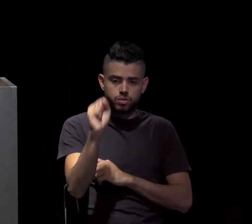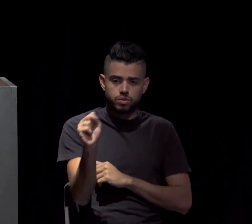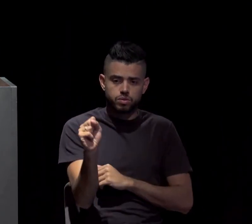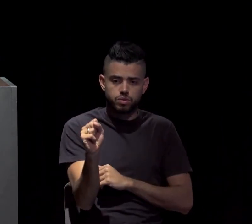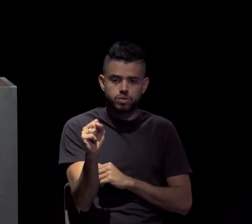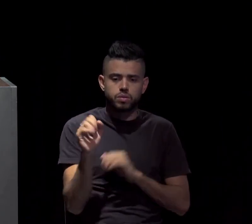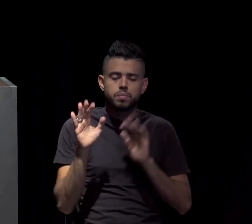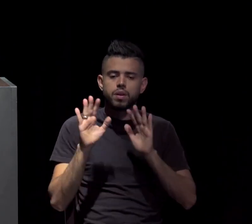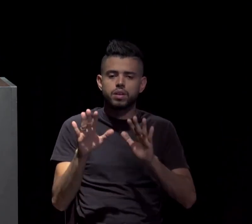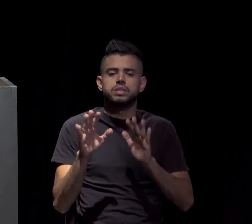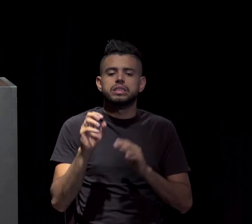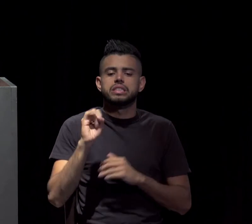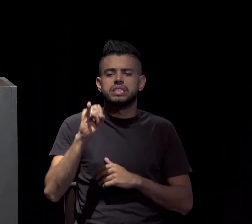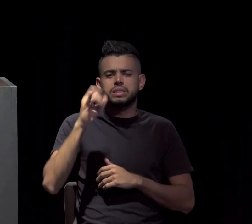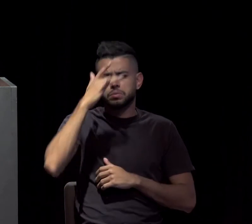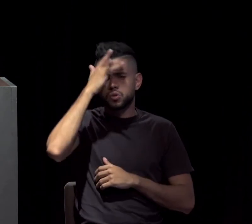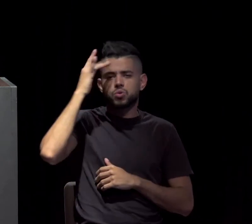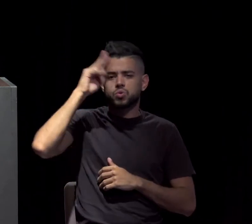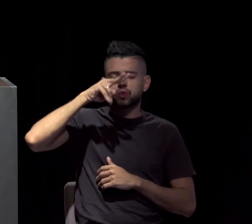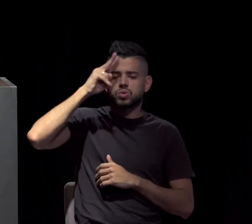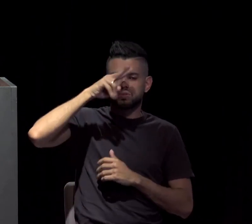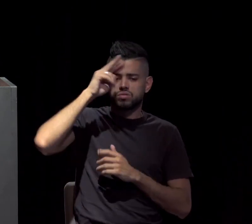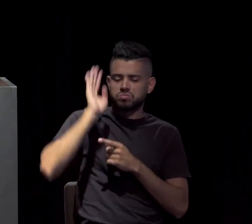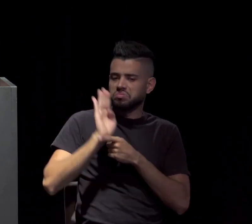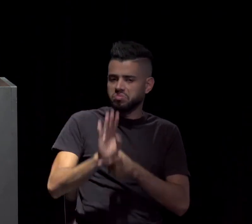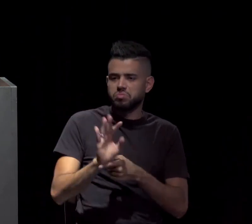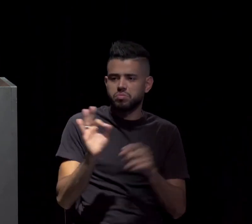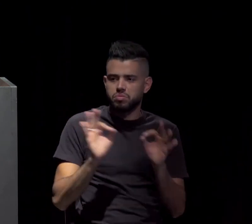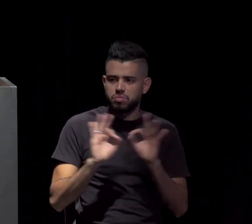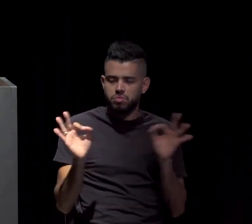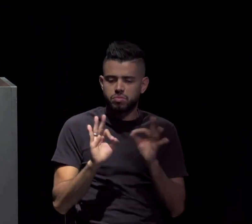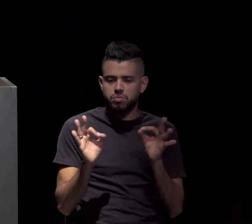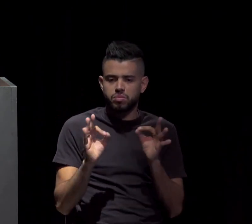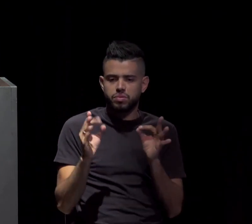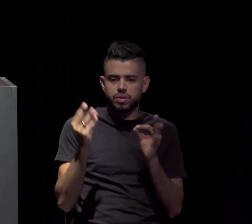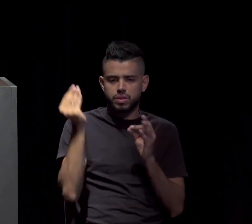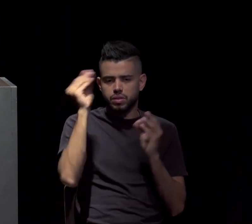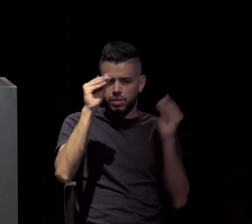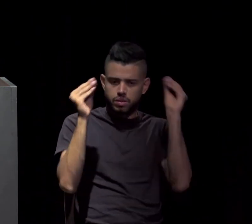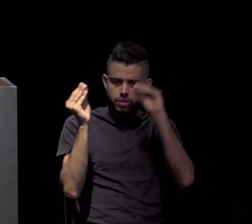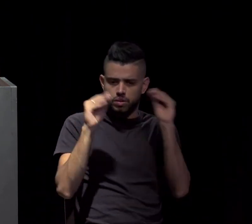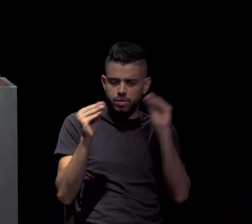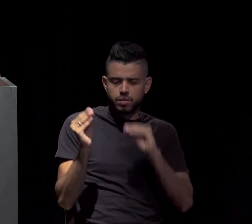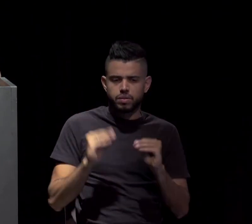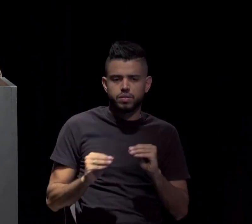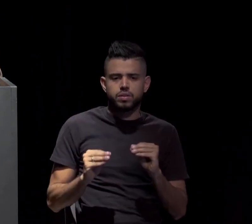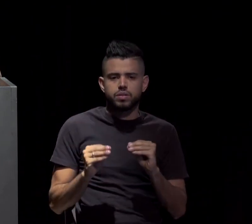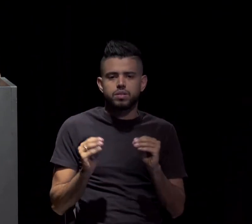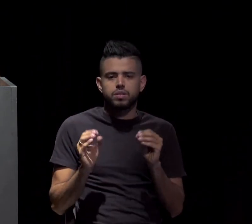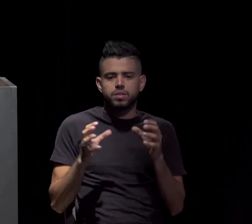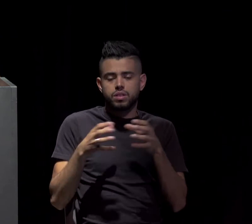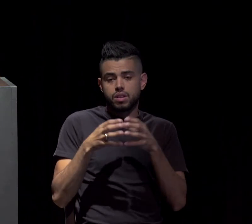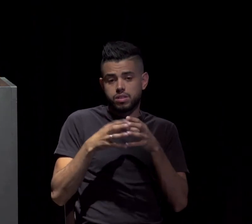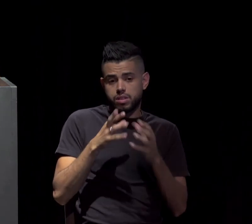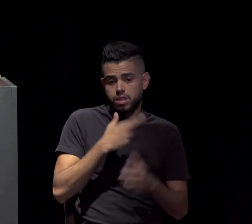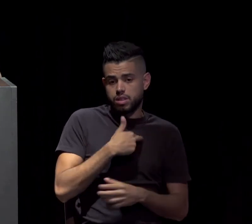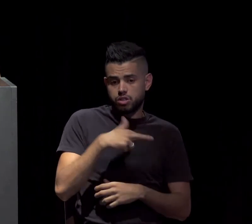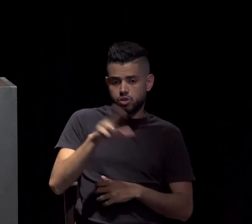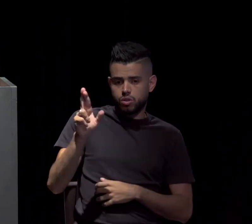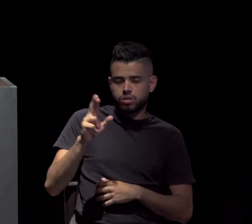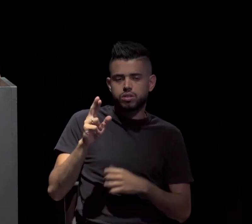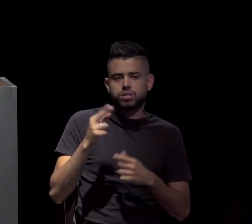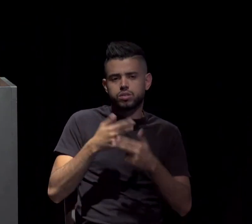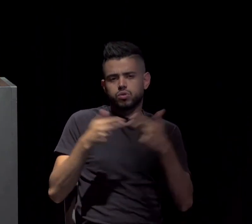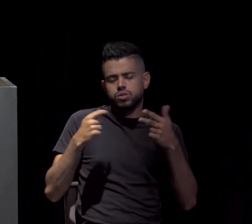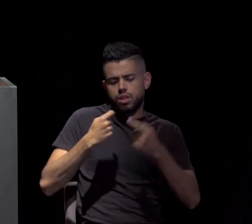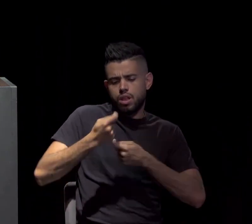a contribuição dos historiadores para um mapeamento, para um mapeamento dessa articulação das irmandades religiosas com as questões